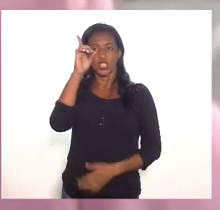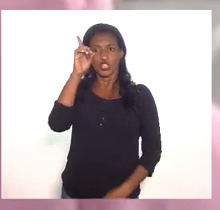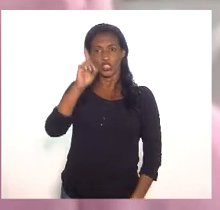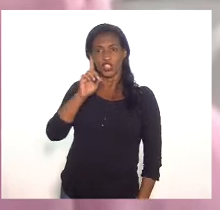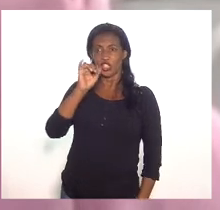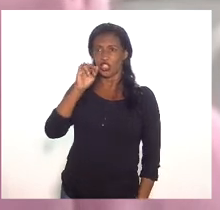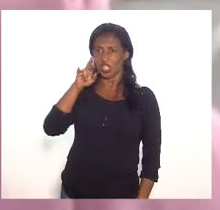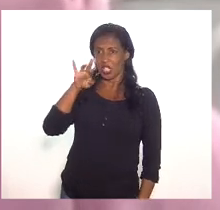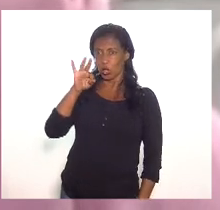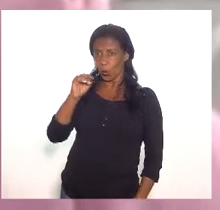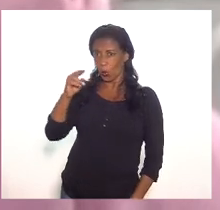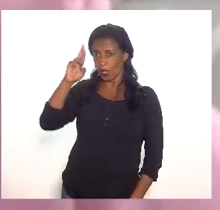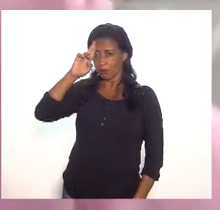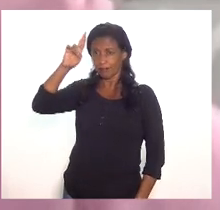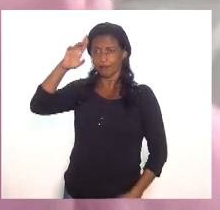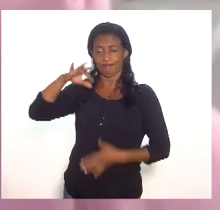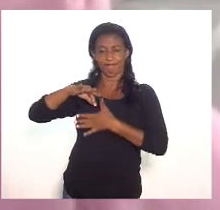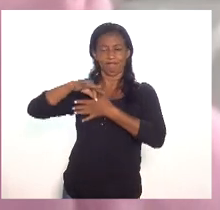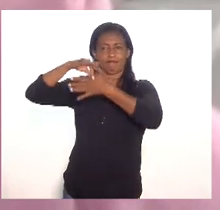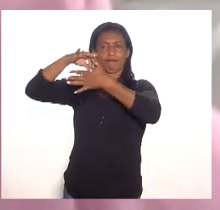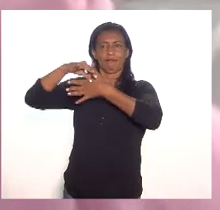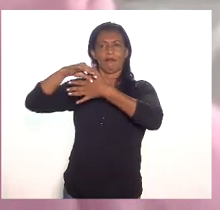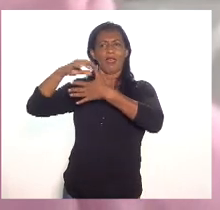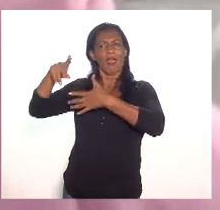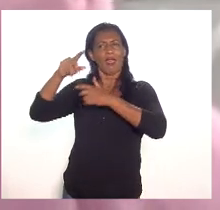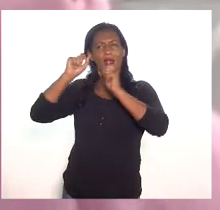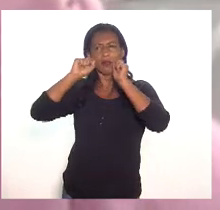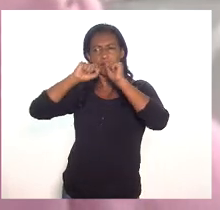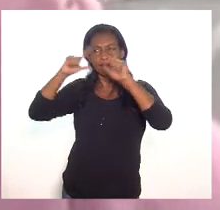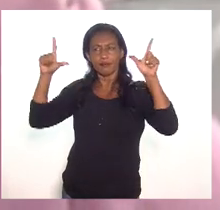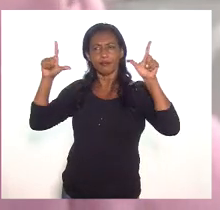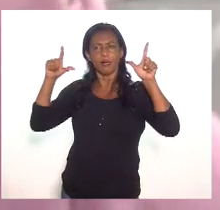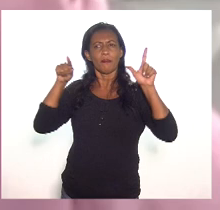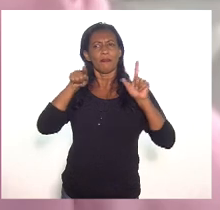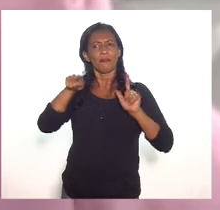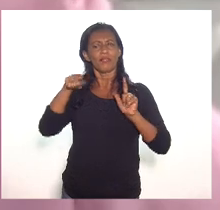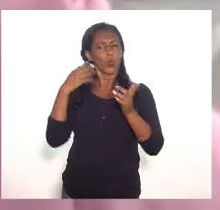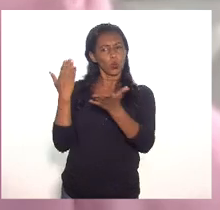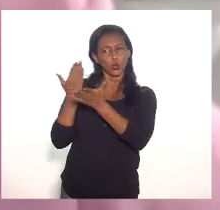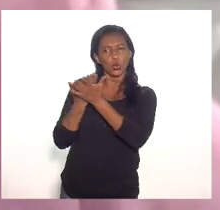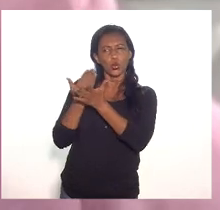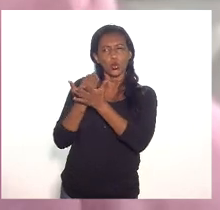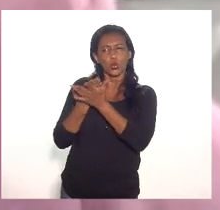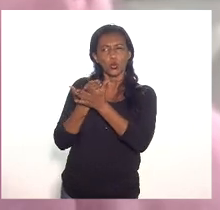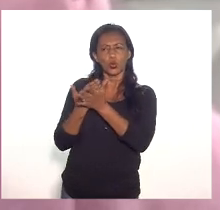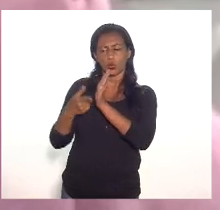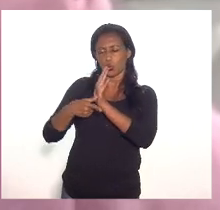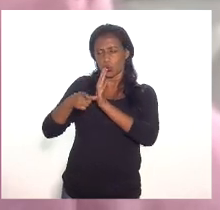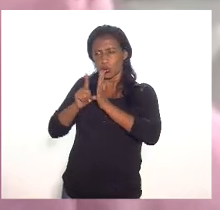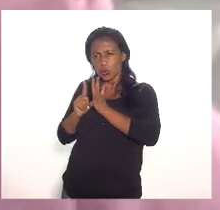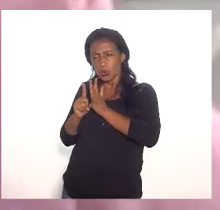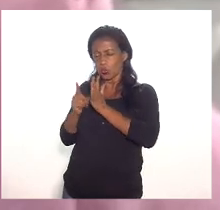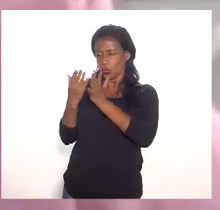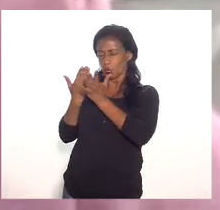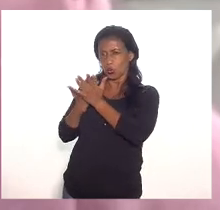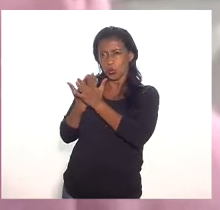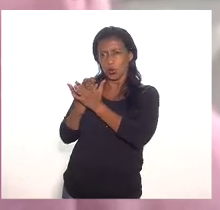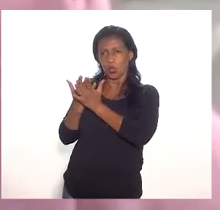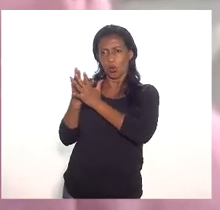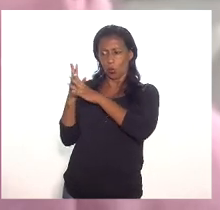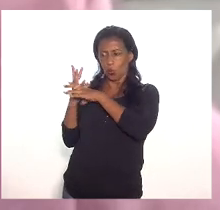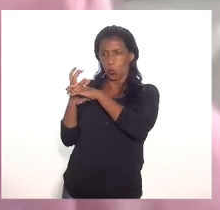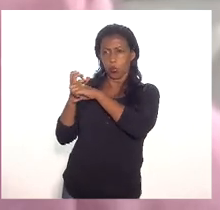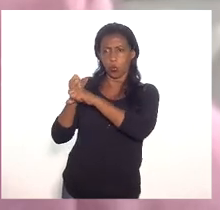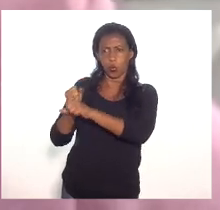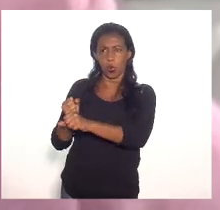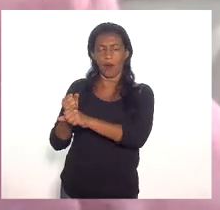delegada Marcela, ela nos alertou para um estudo, ainda que preliminar e embrionário, mas que mostrou,